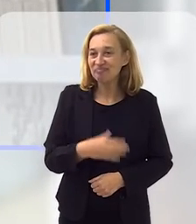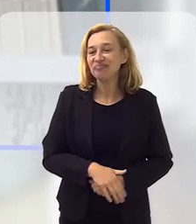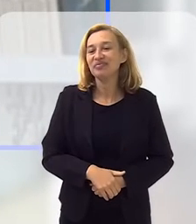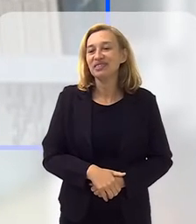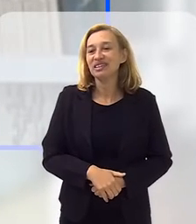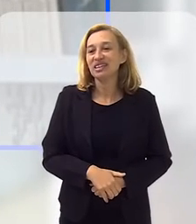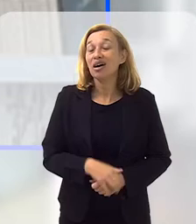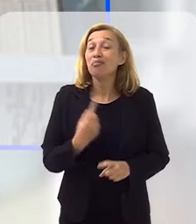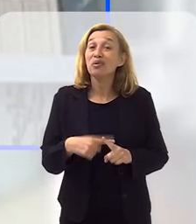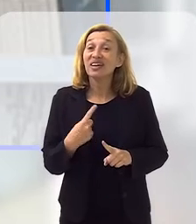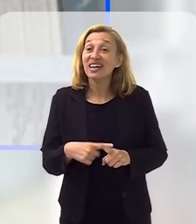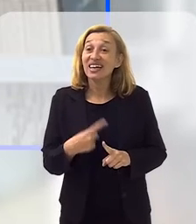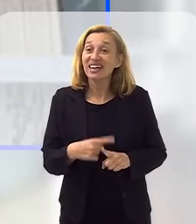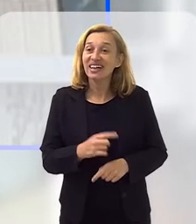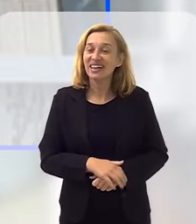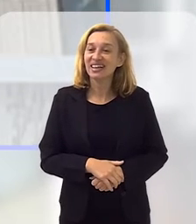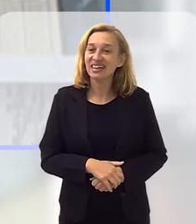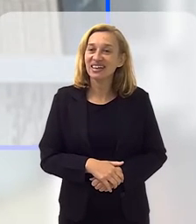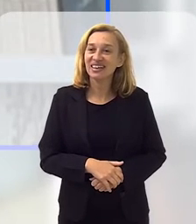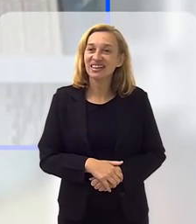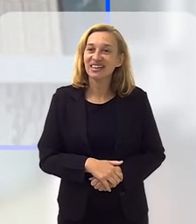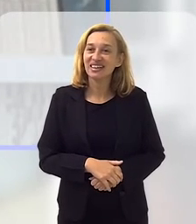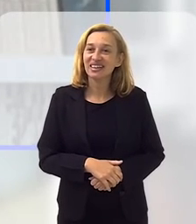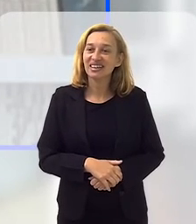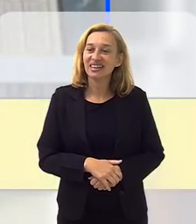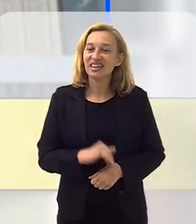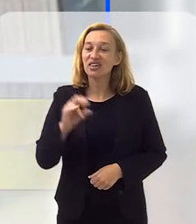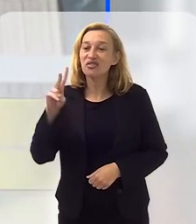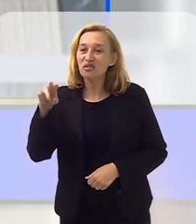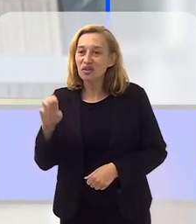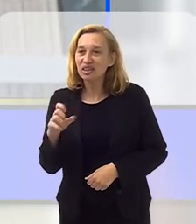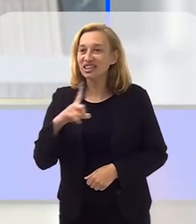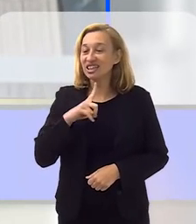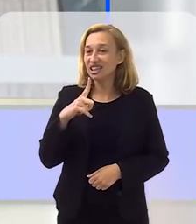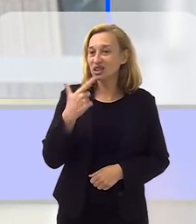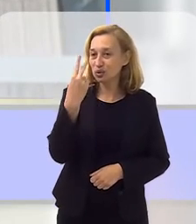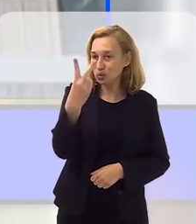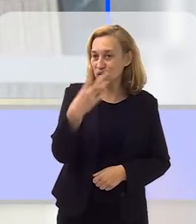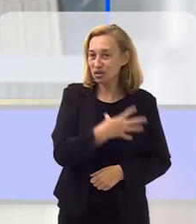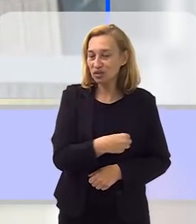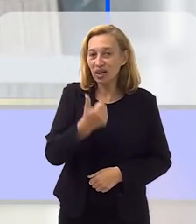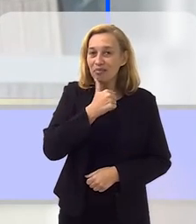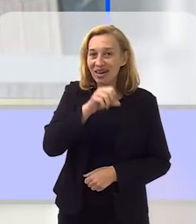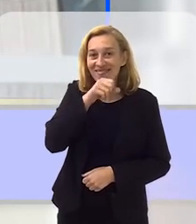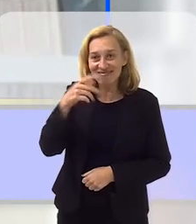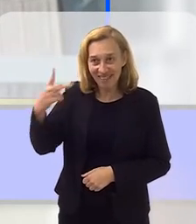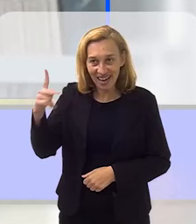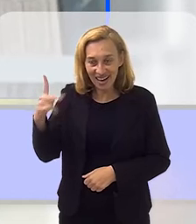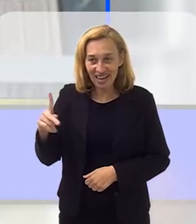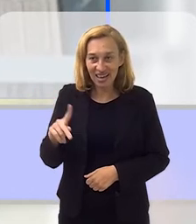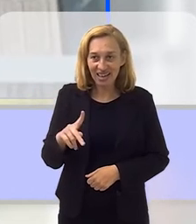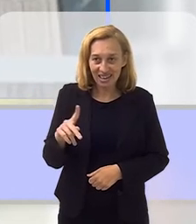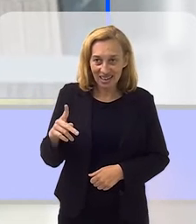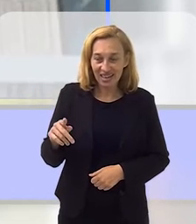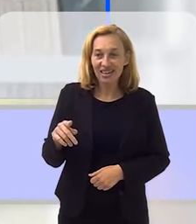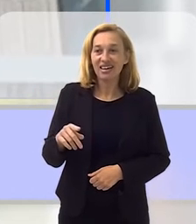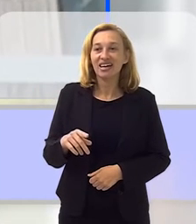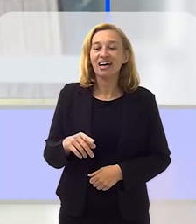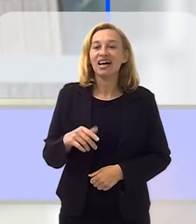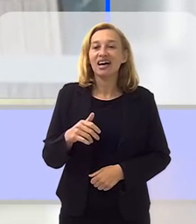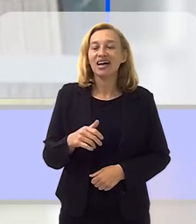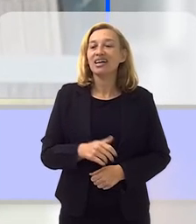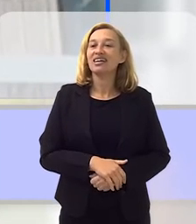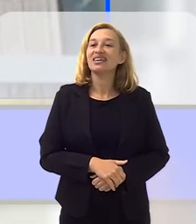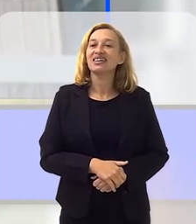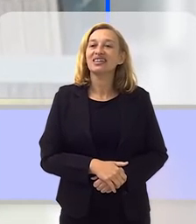Dona Emerentina, porque a mãe de Dona Ivone, né, tinha duas filhas ali até o momento, ela e a Elsa, né, irmã de